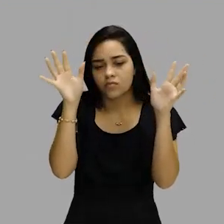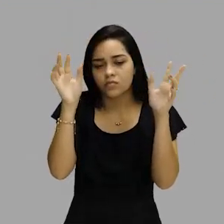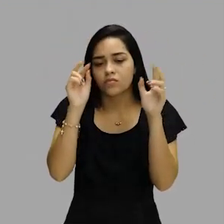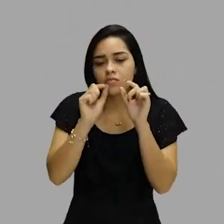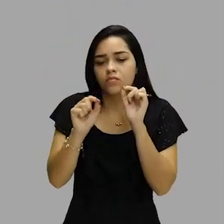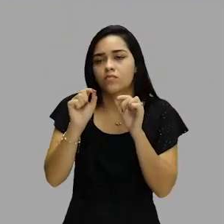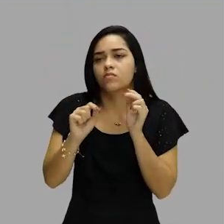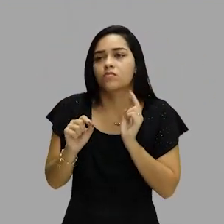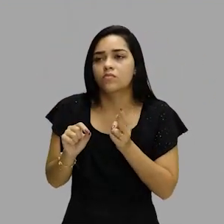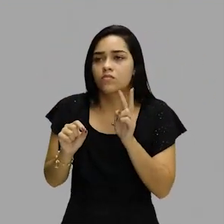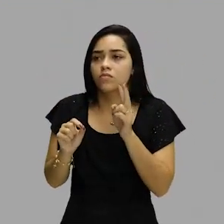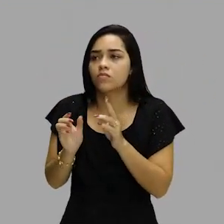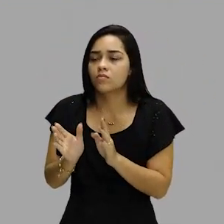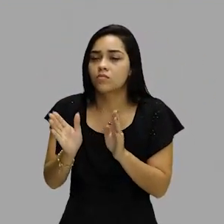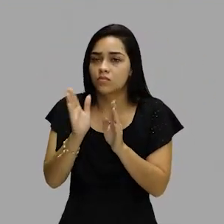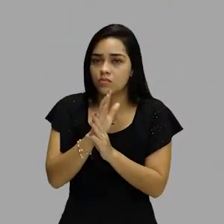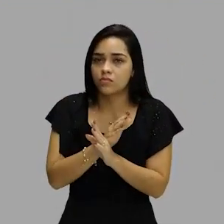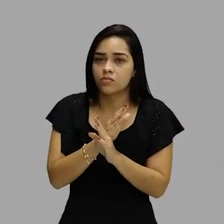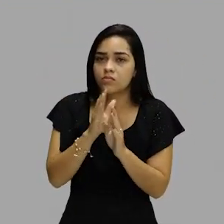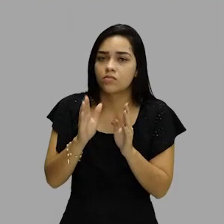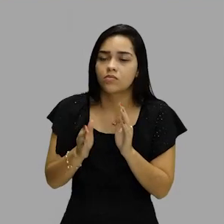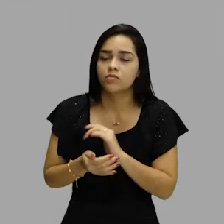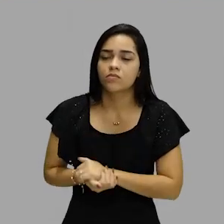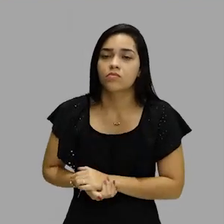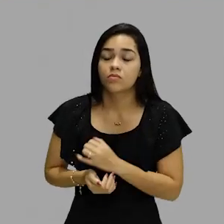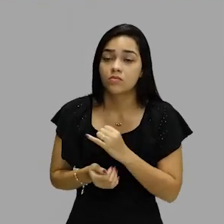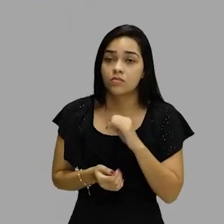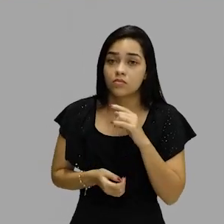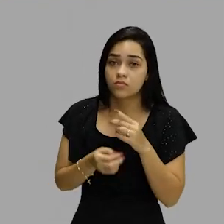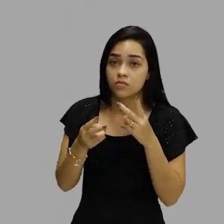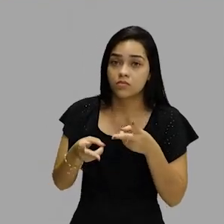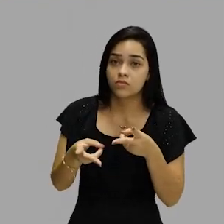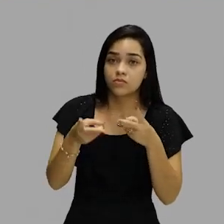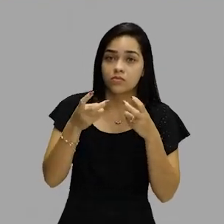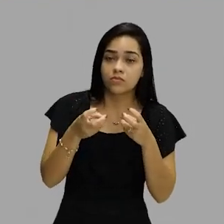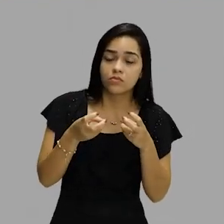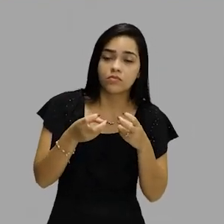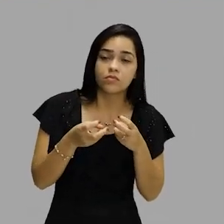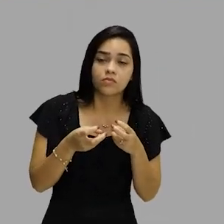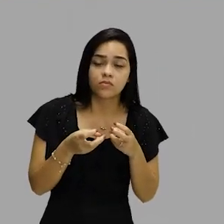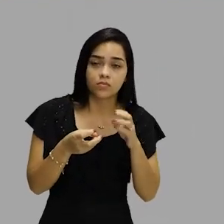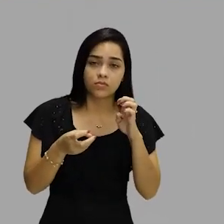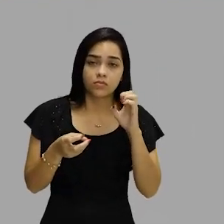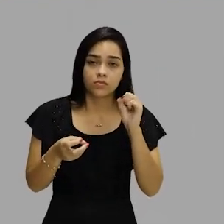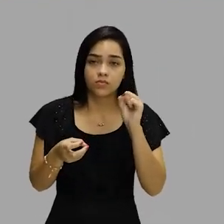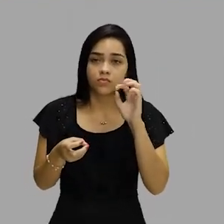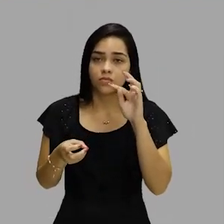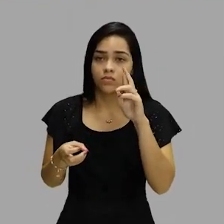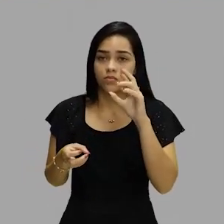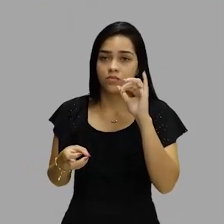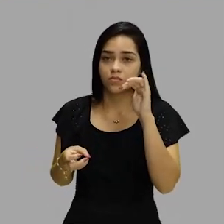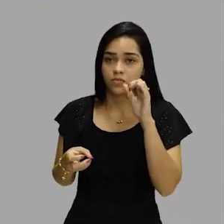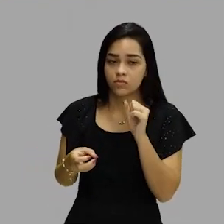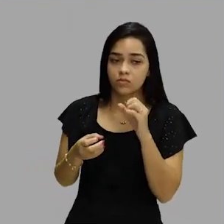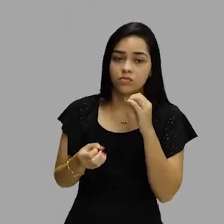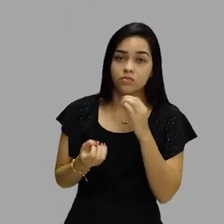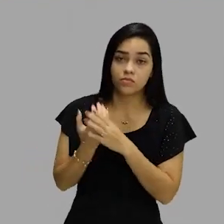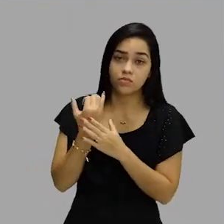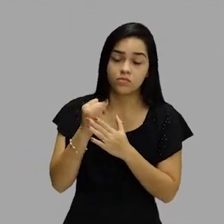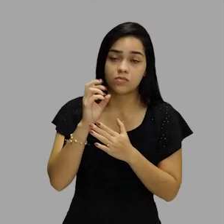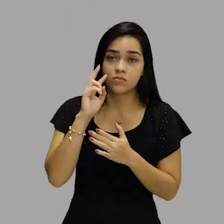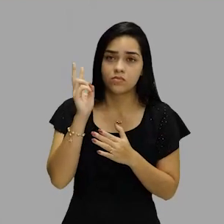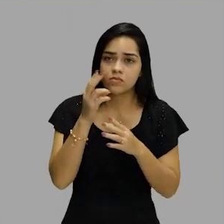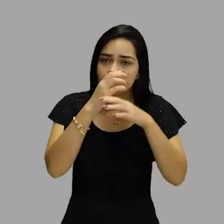que fica intercalando. Então, se você perceber, essas estrias, elas são formadas, né, se você